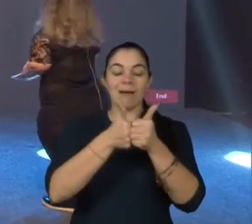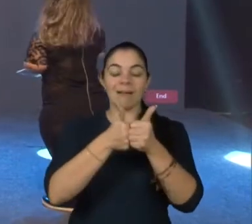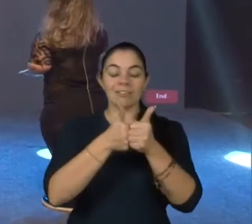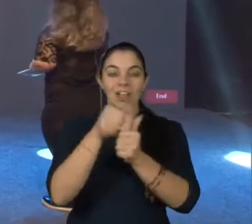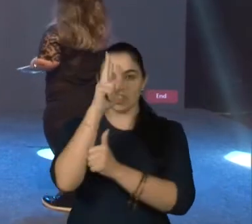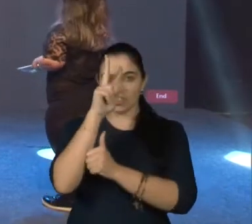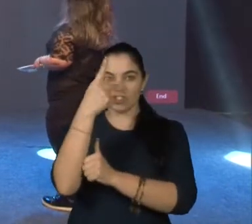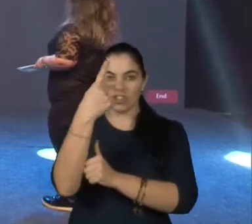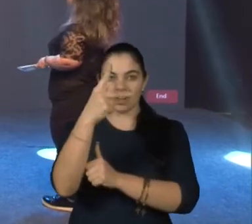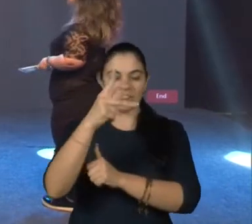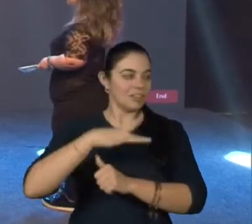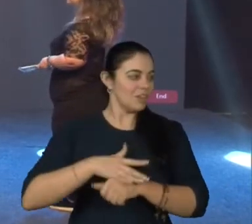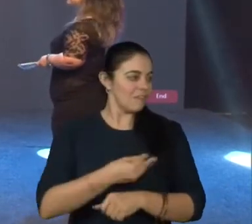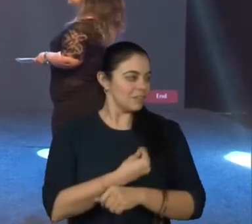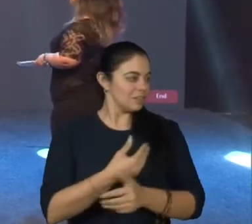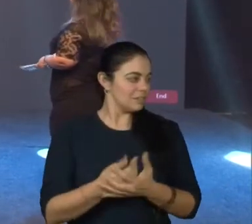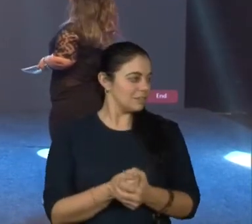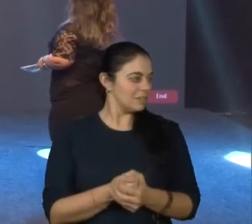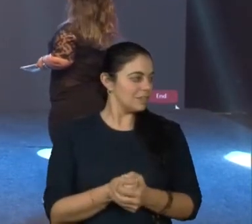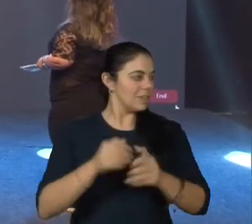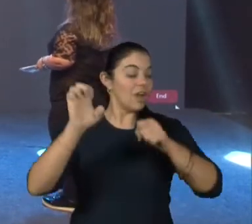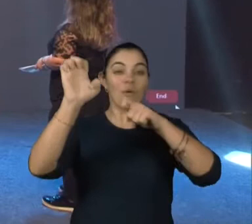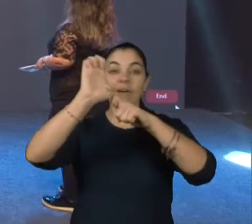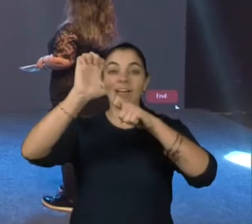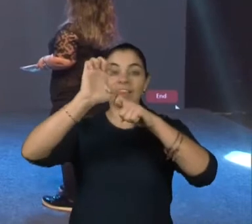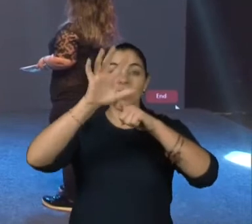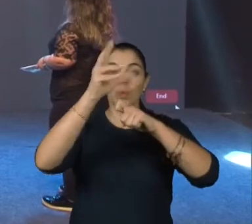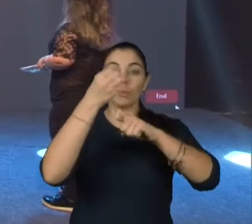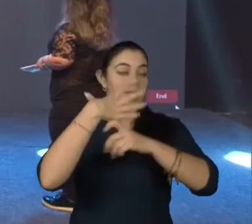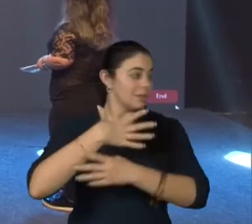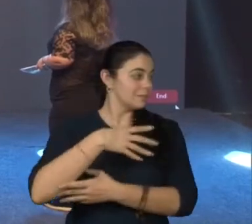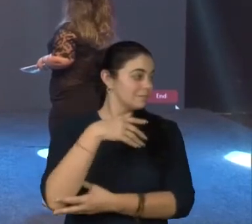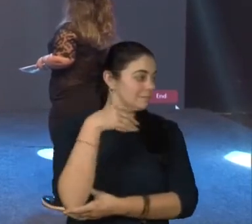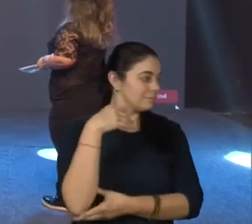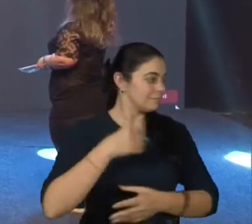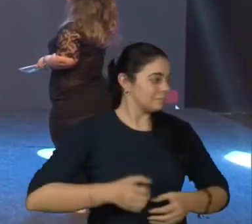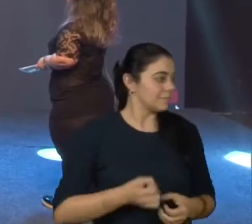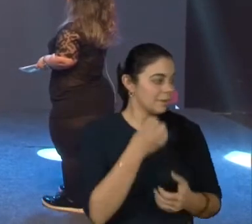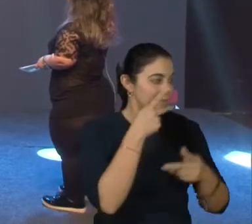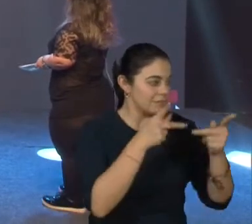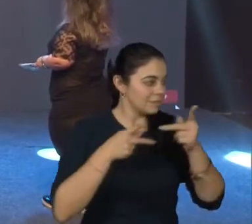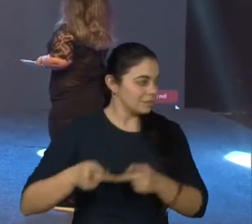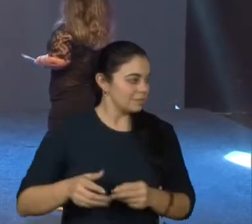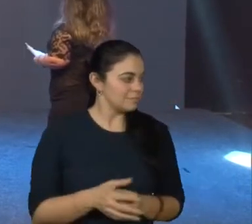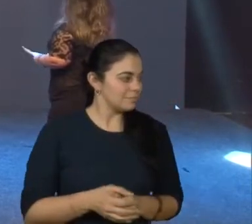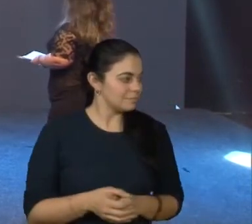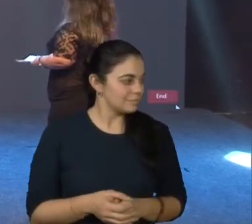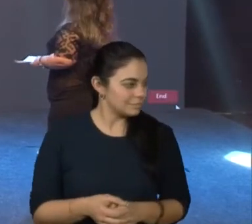tua história, das tuas vivências. Olá, Hernan, tudo bem, cara? Seja bem-vindo também.